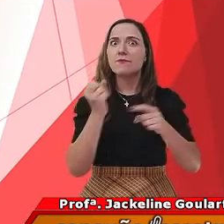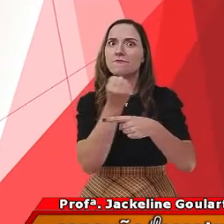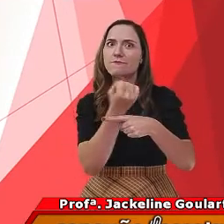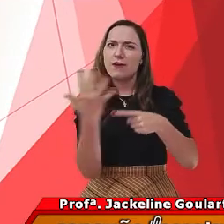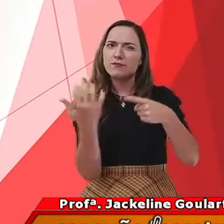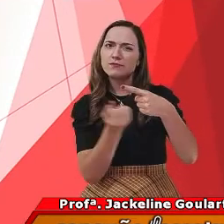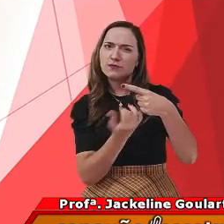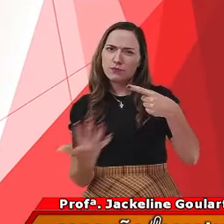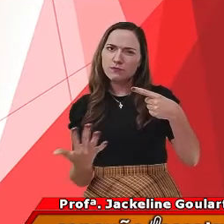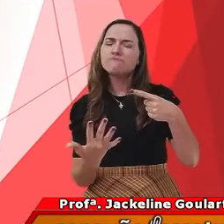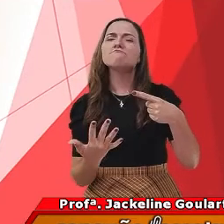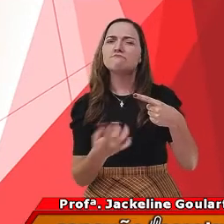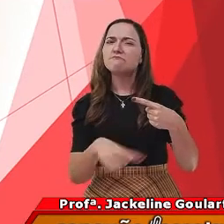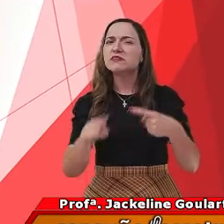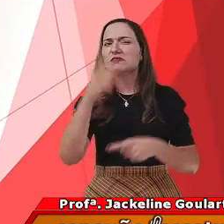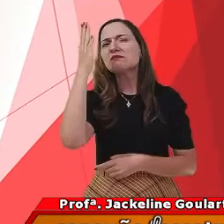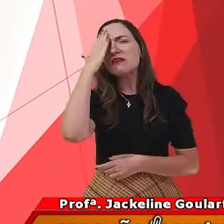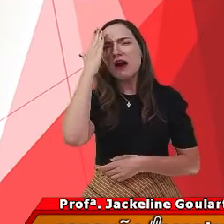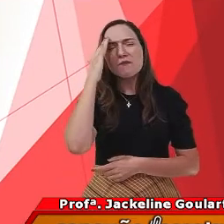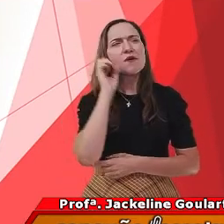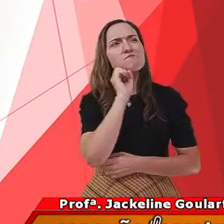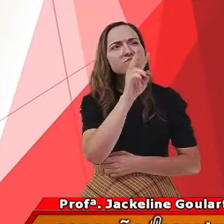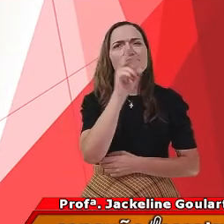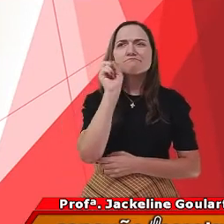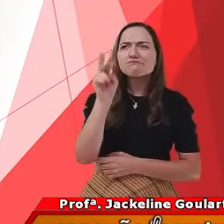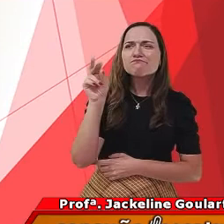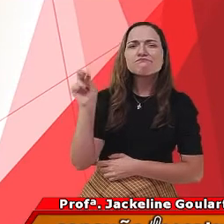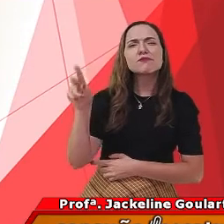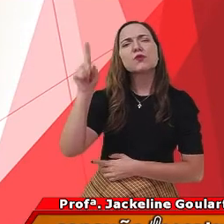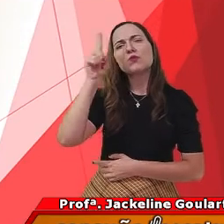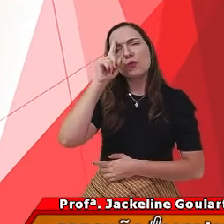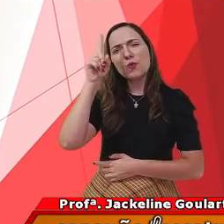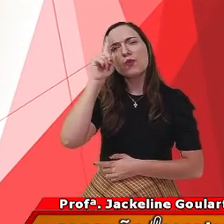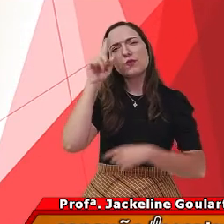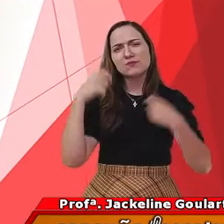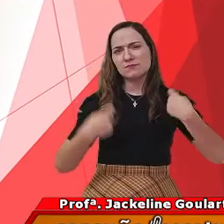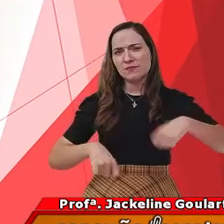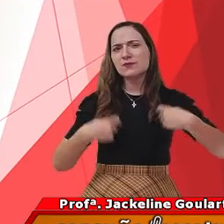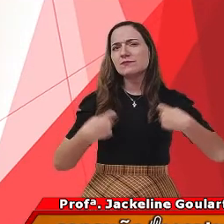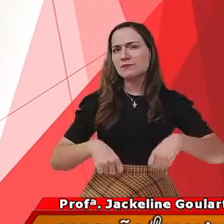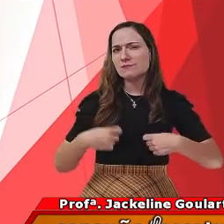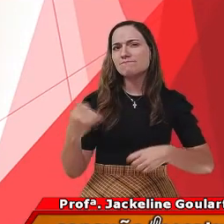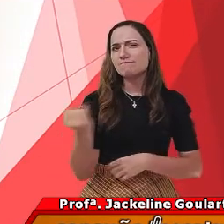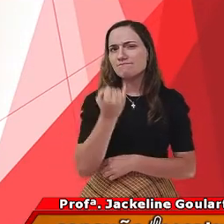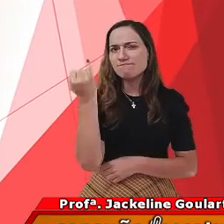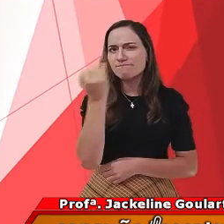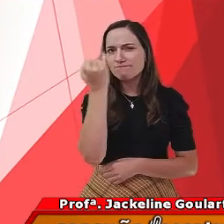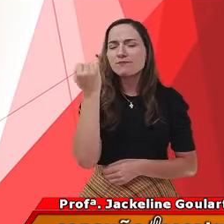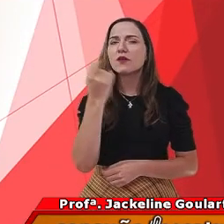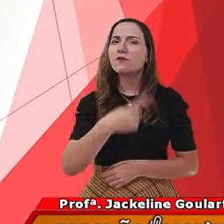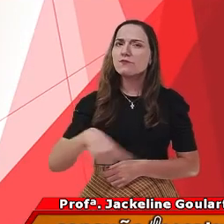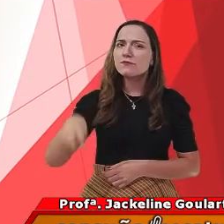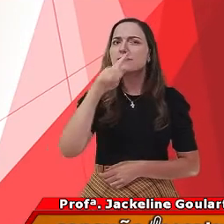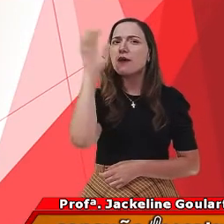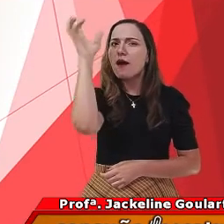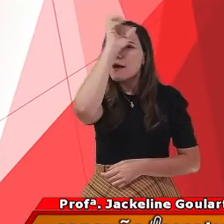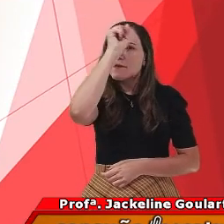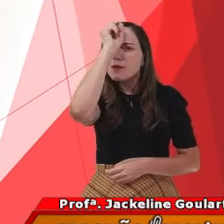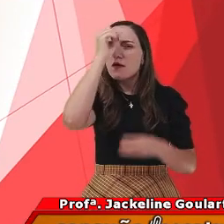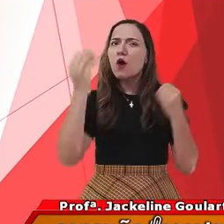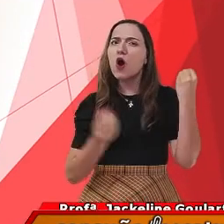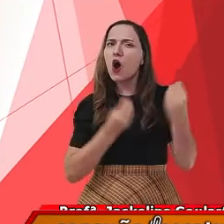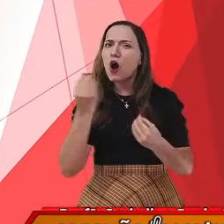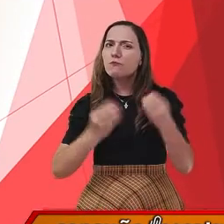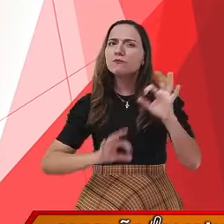Este conceito está presente em seu dia a dia e é muito utilizado. Por isso, é importante